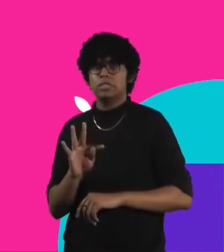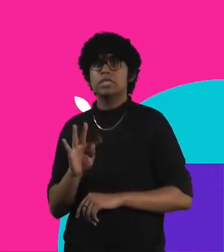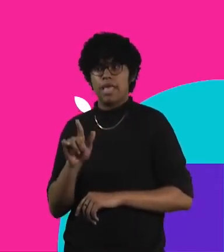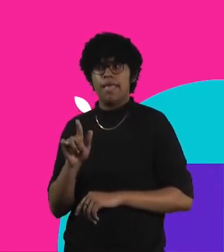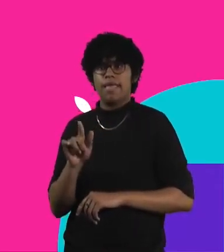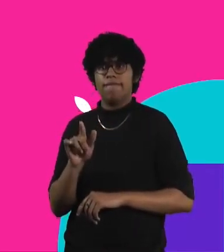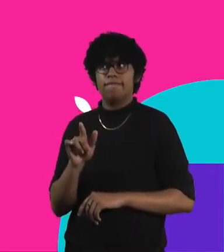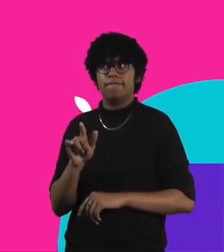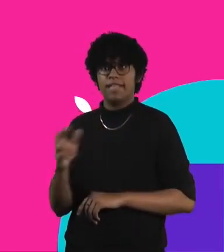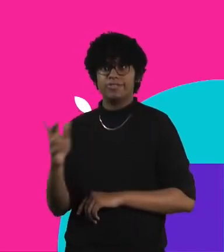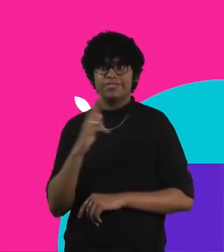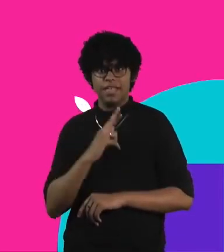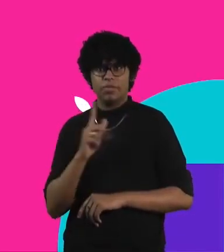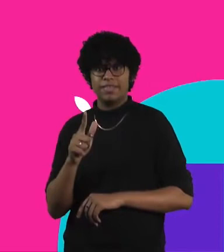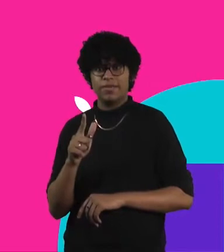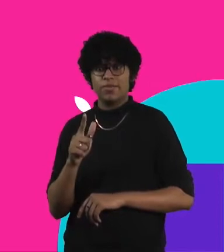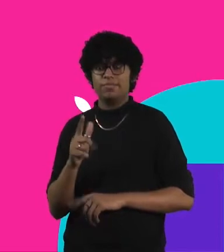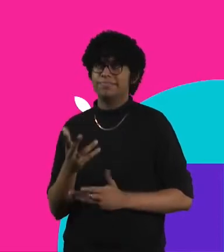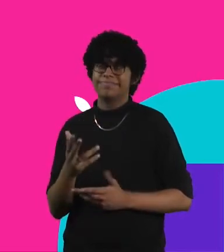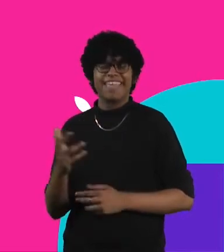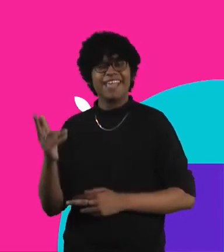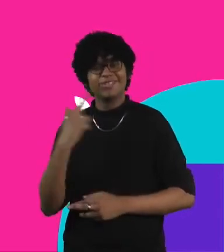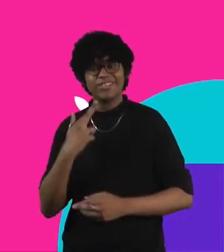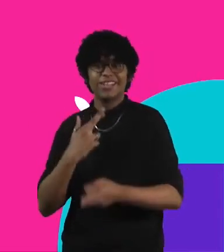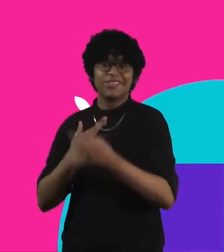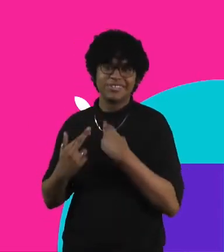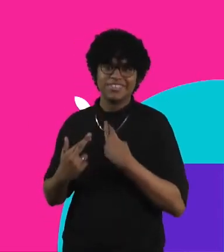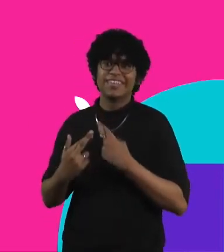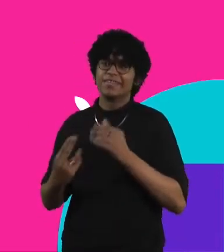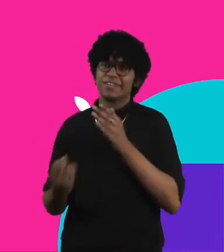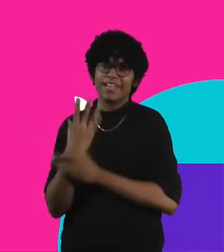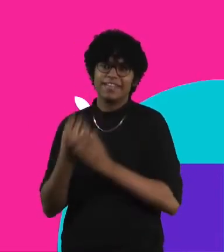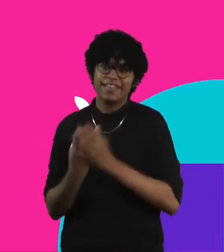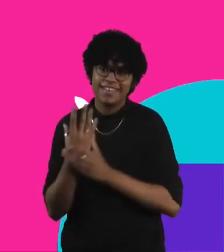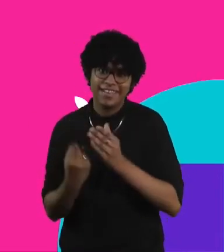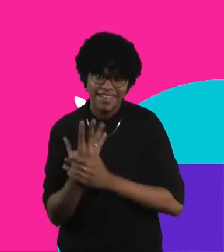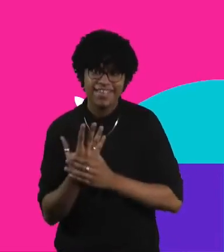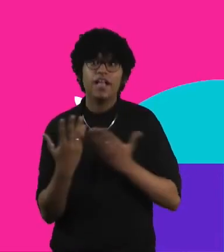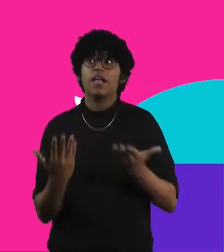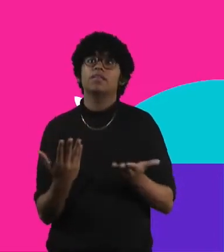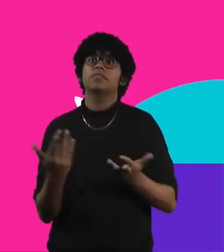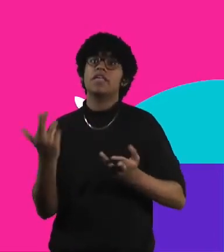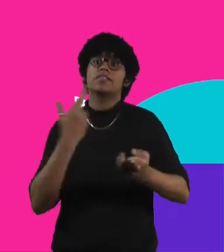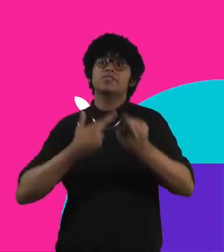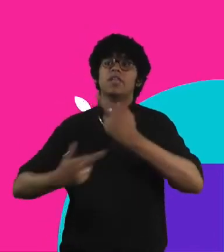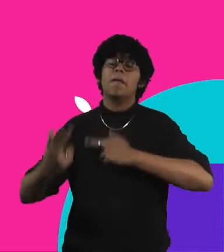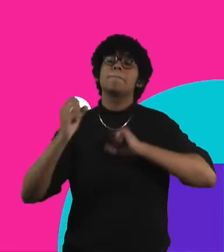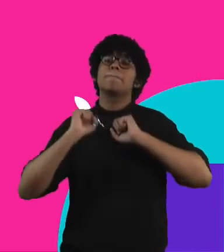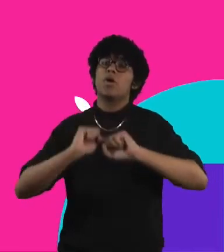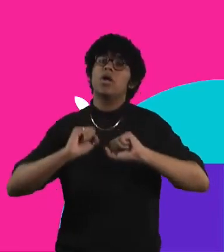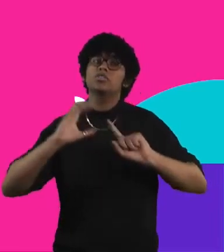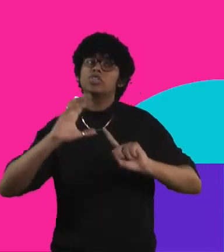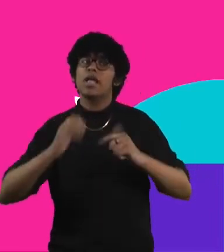desses outputs começam a gerar ou não resultados, e os resultados podem ou não contribuir para